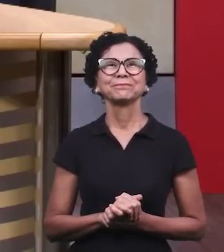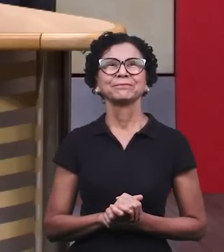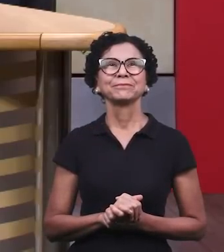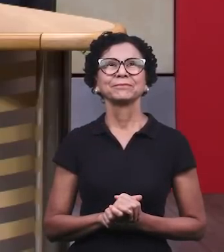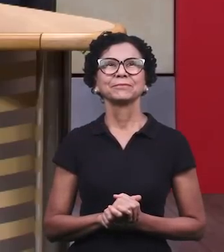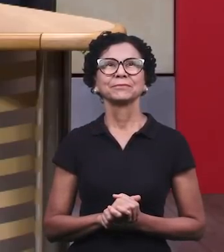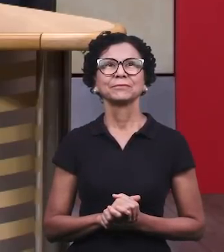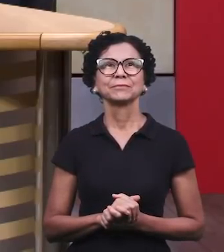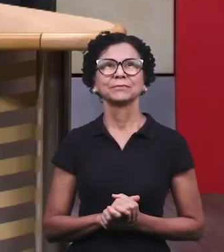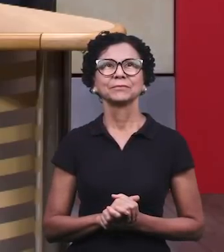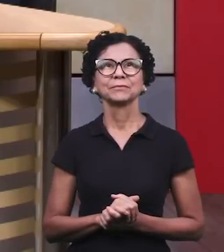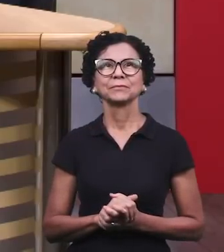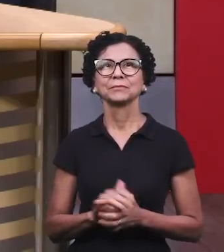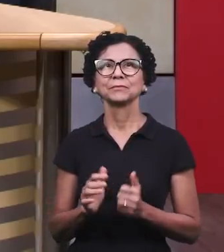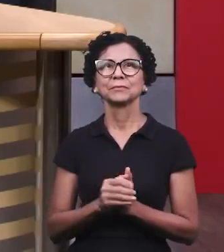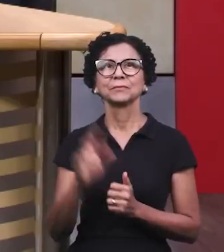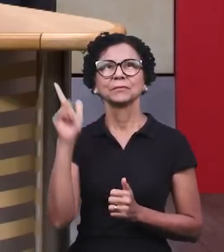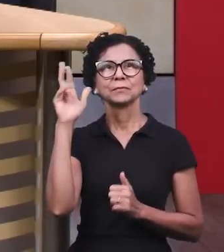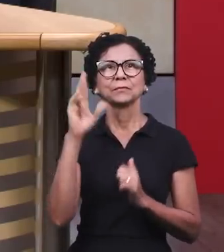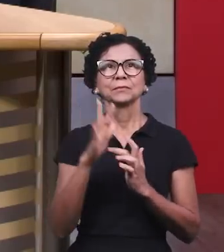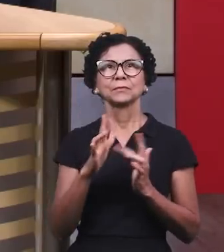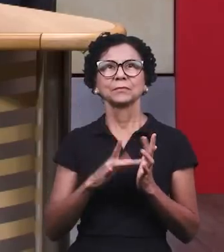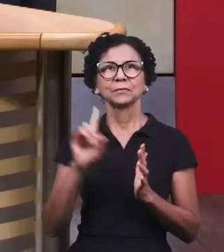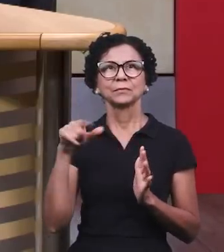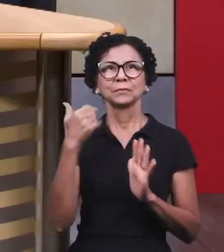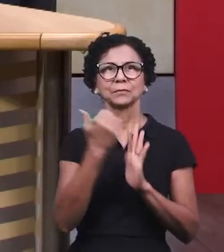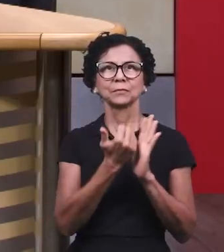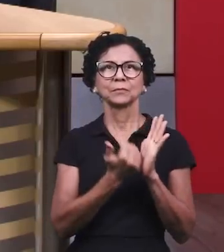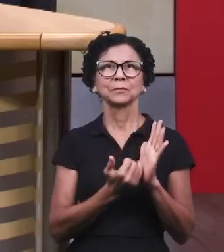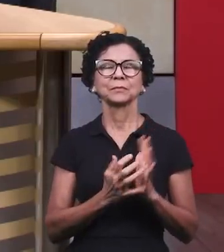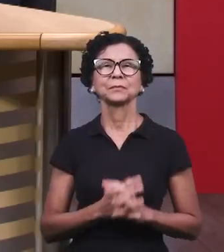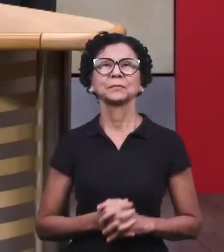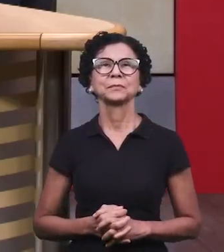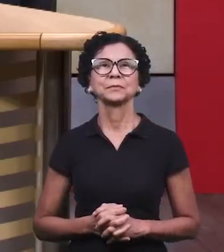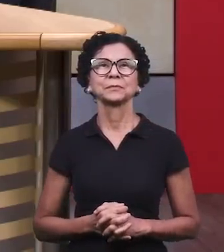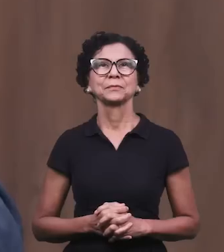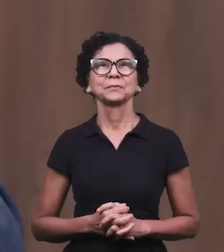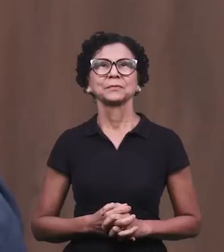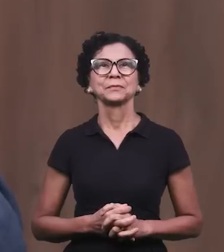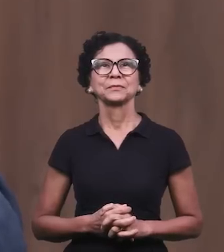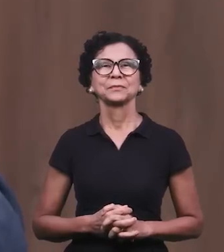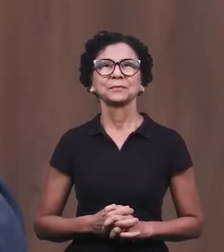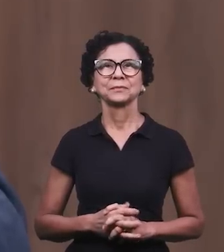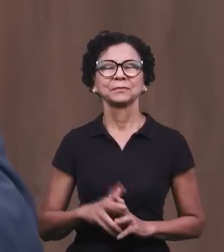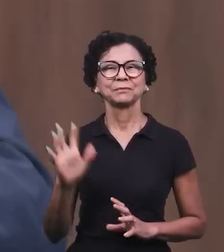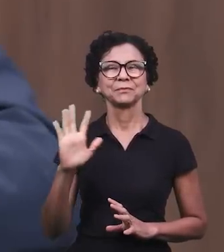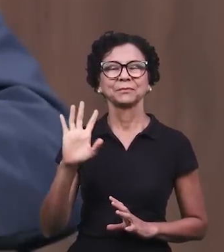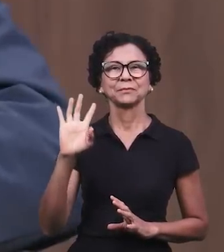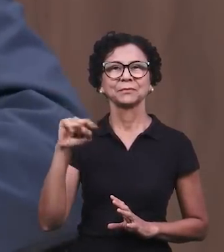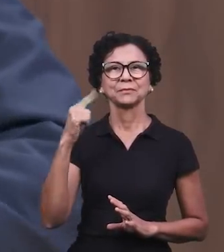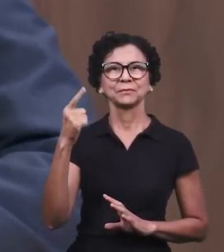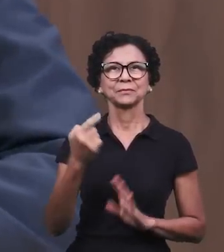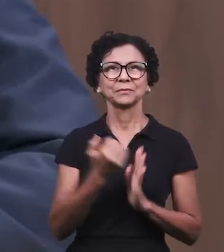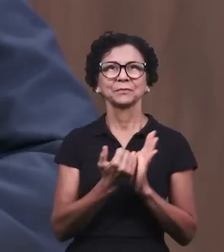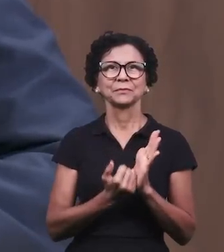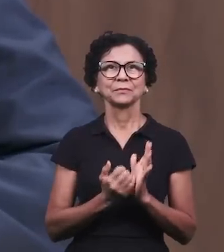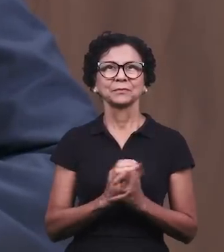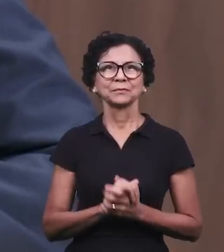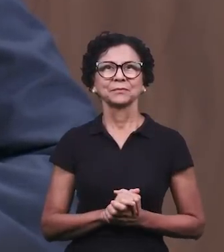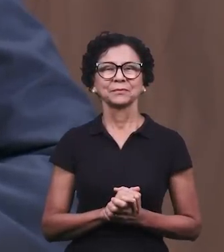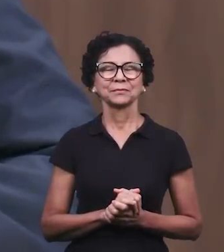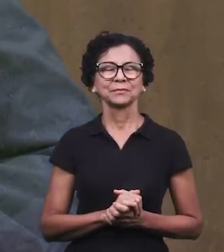falar no próximo programa. Nós vamos agora, irmãos, nós falamos tudo aqui sobre a palavra da